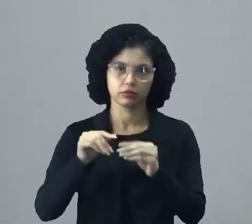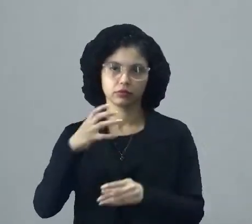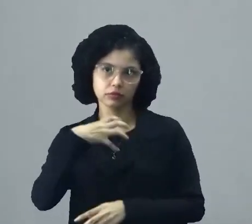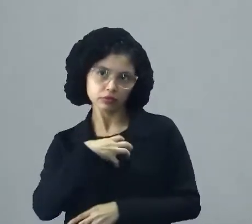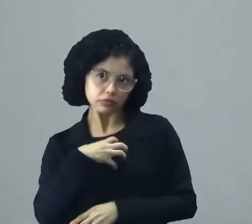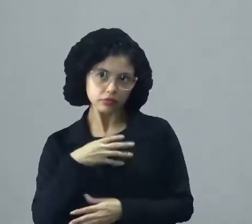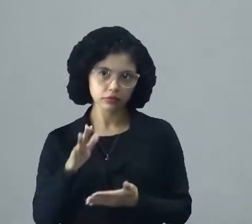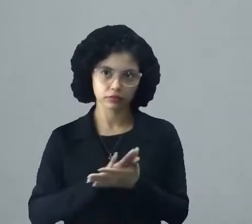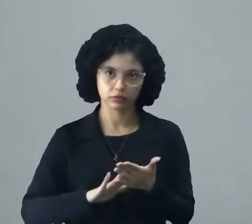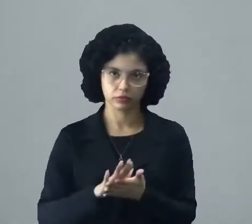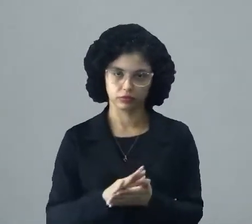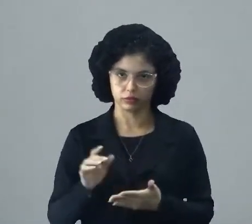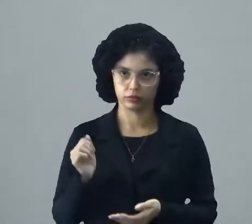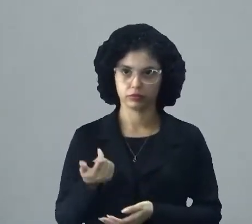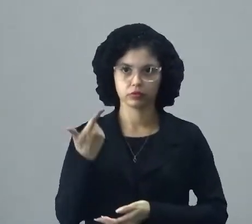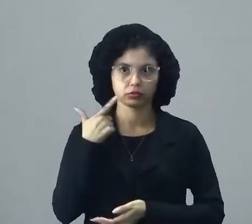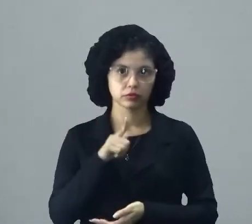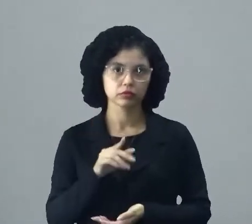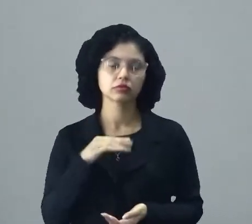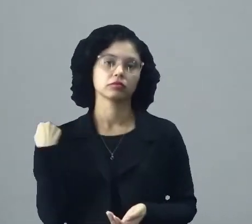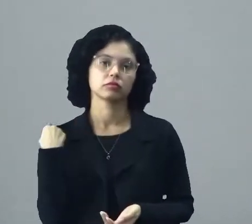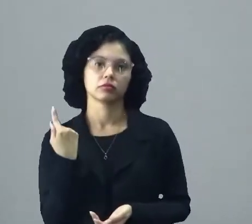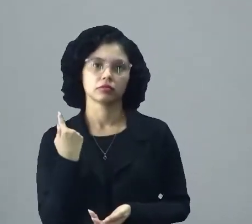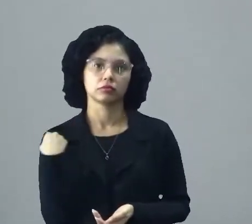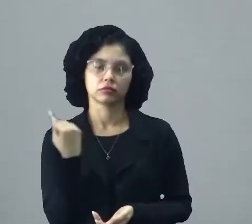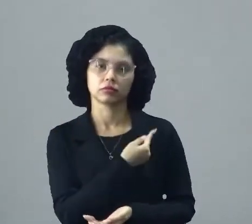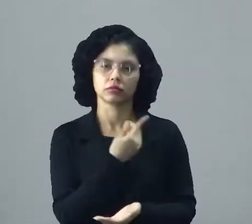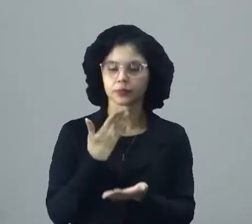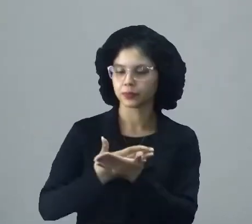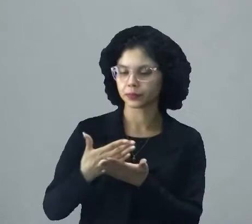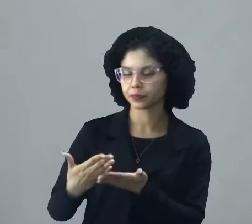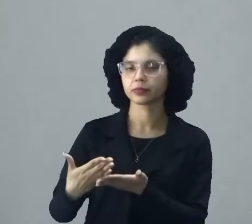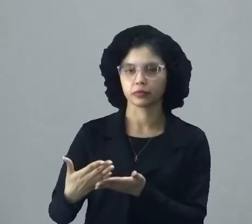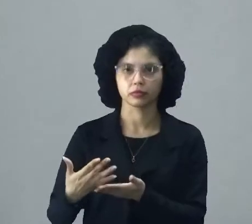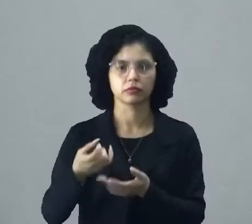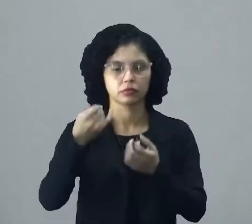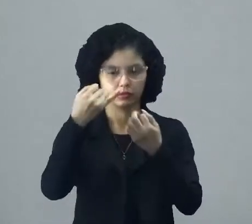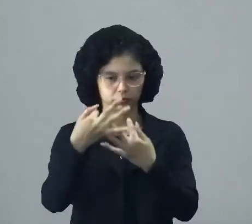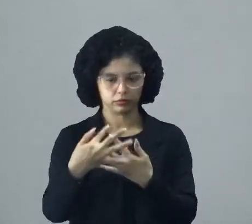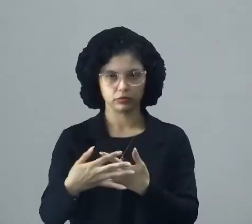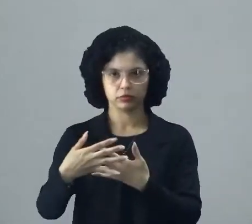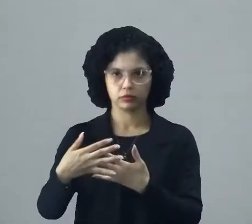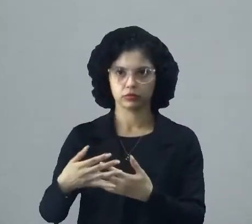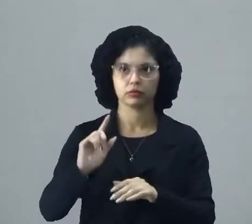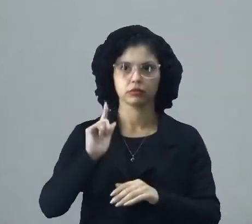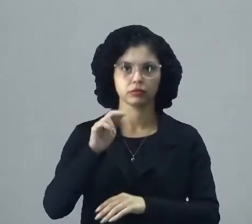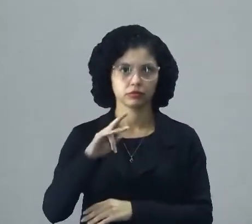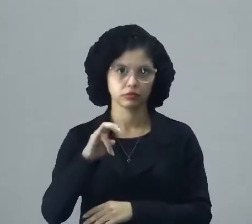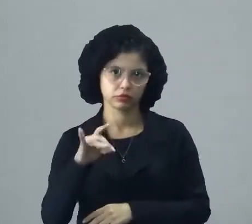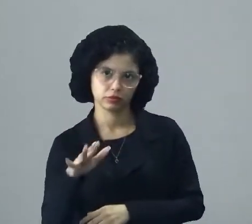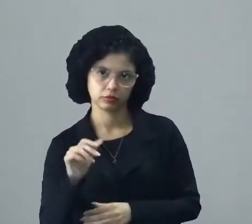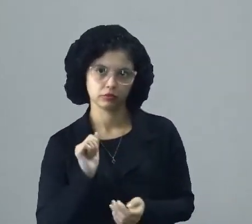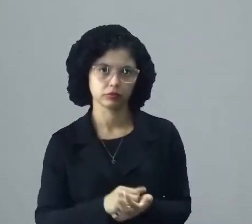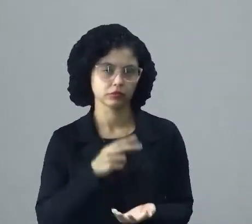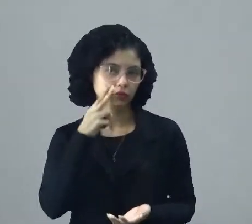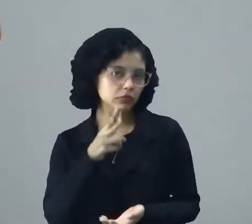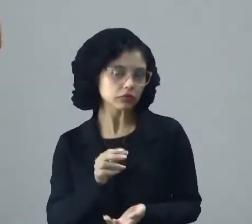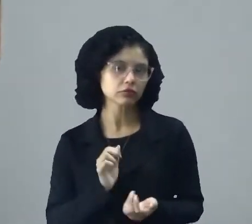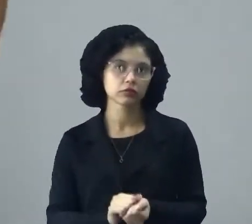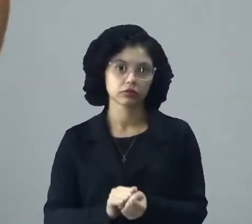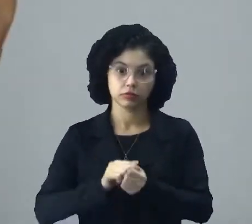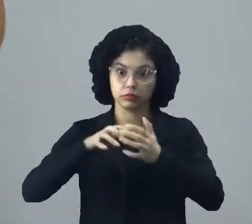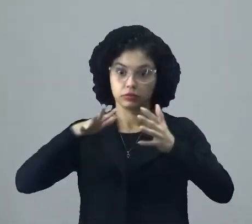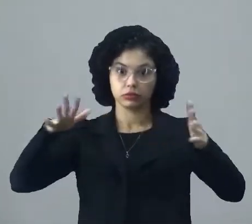faz sentido, nada é por acaso. A gente começou essa aula mencionando o aspecto da ginástica. Por que ginástica? Porque vejam que ela é